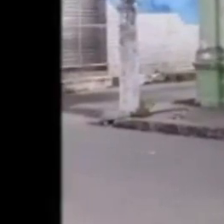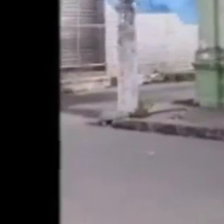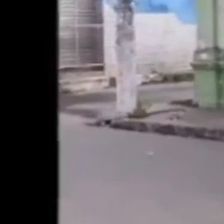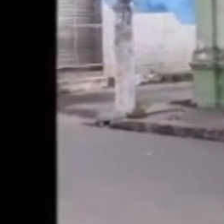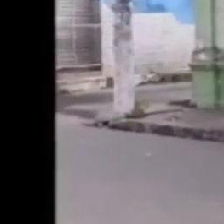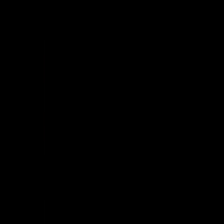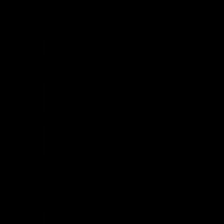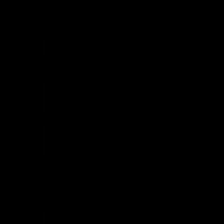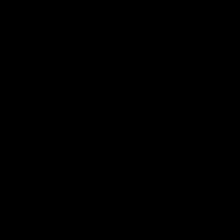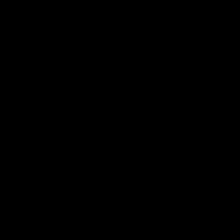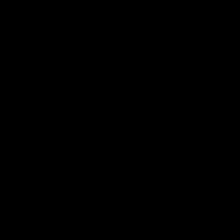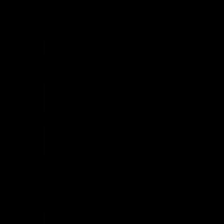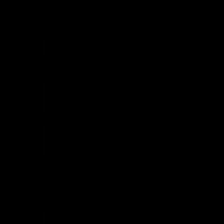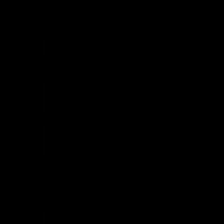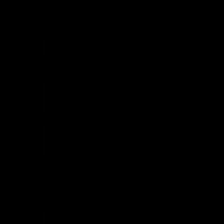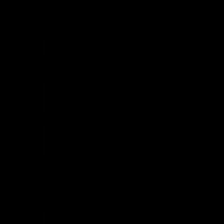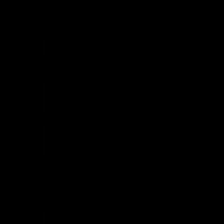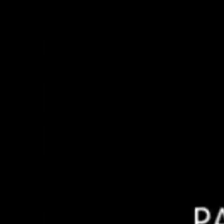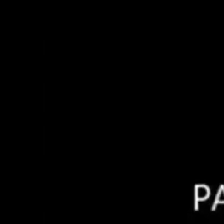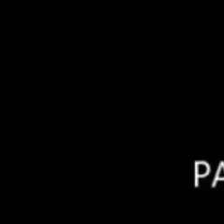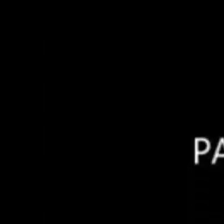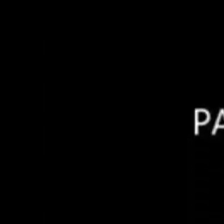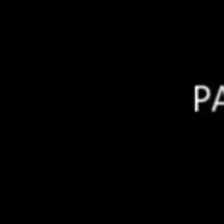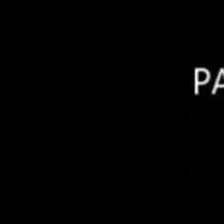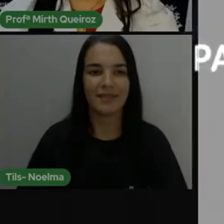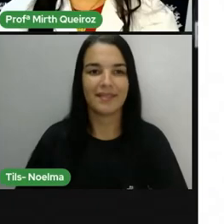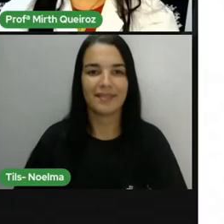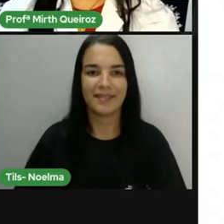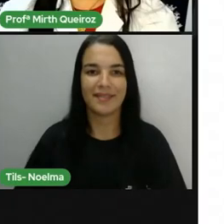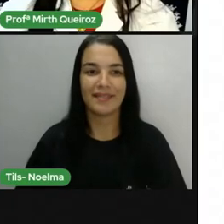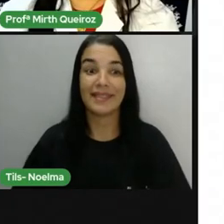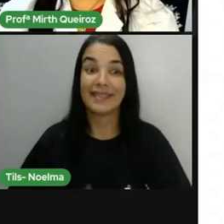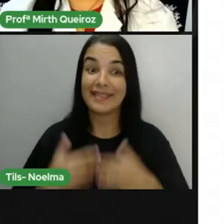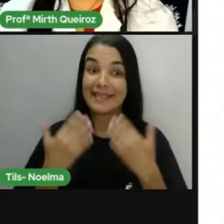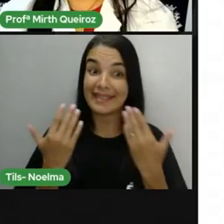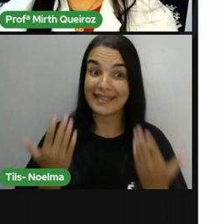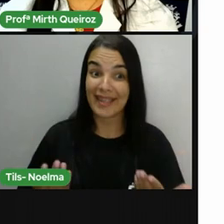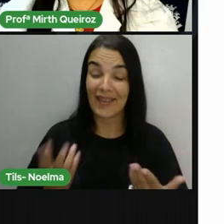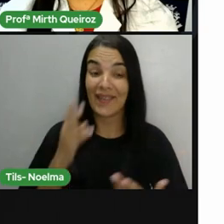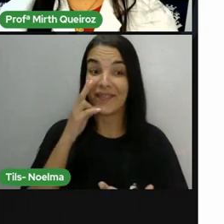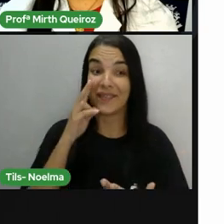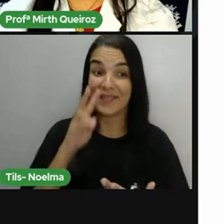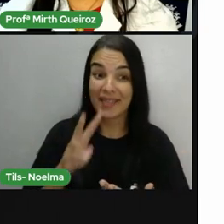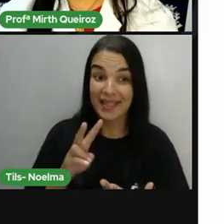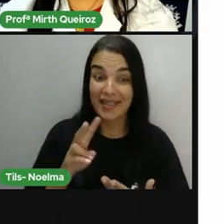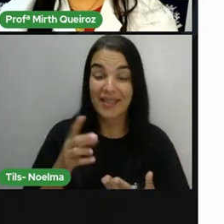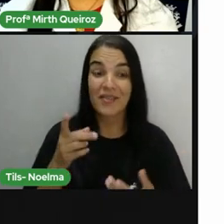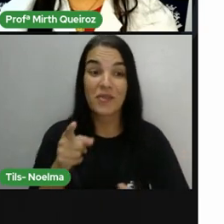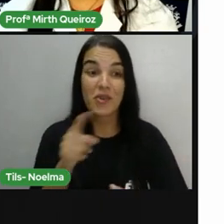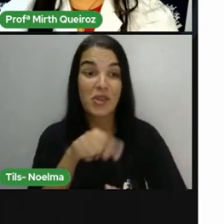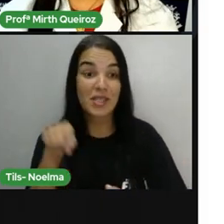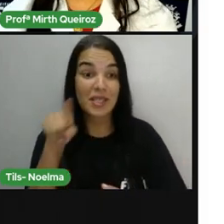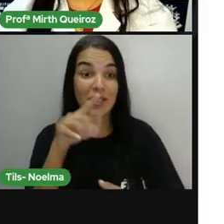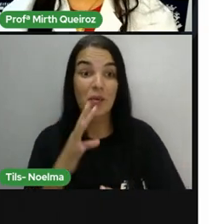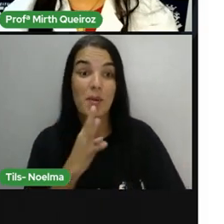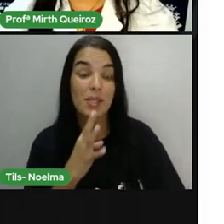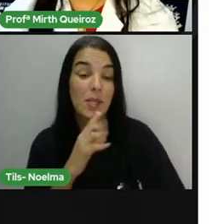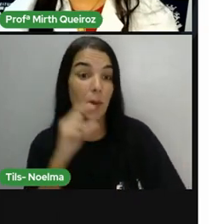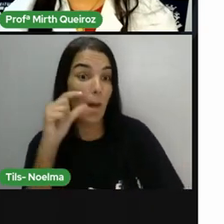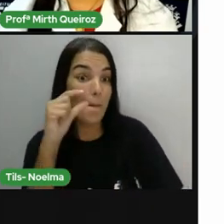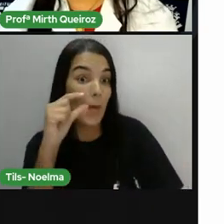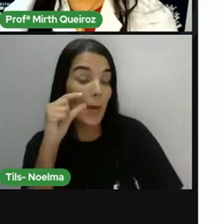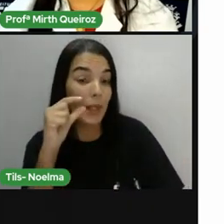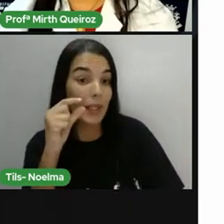feira, minha feira Flor de bichadeira Isso, gente Aí vocês conheceram um pouquinho